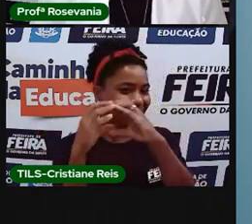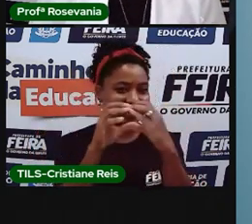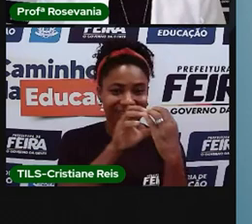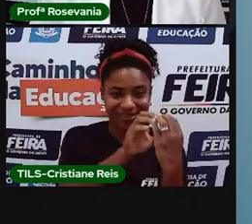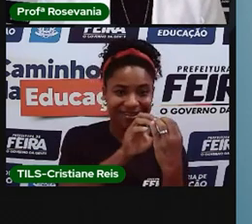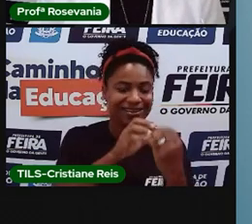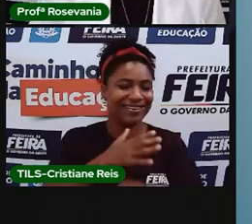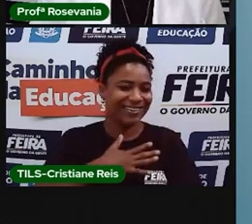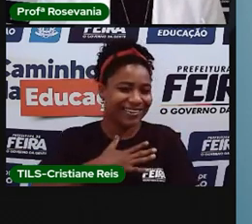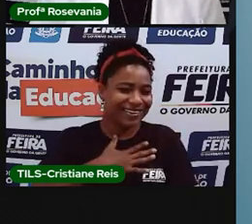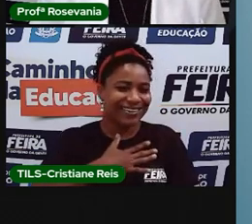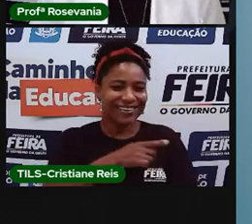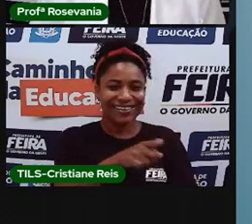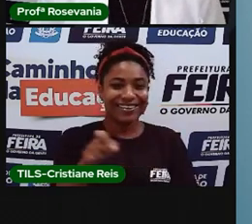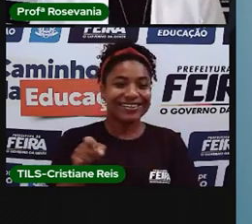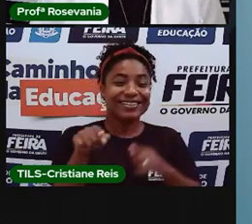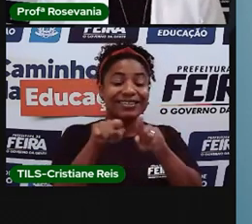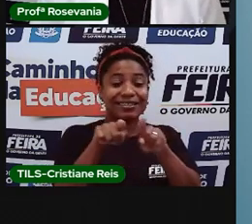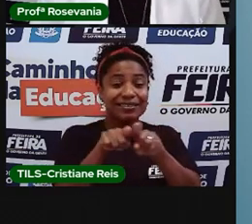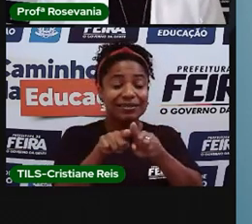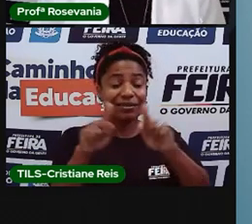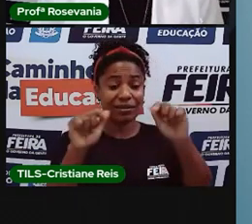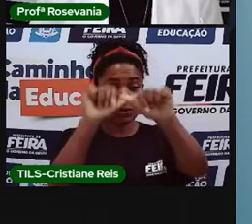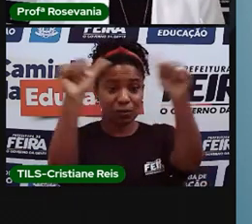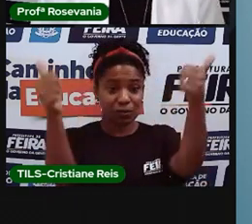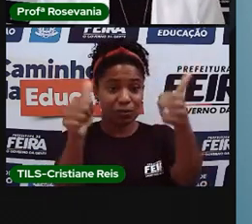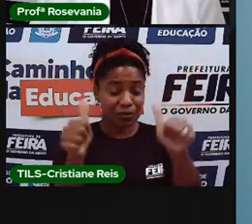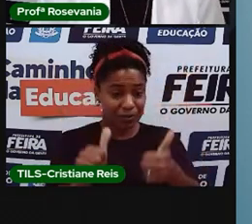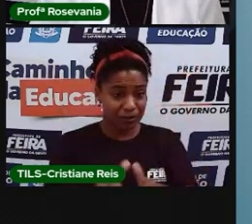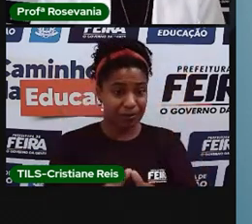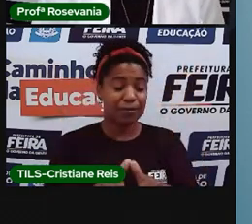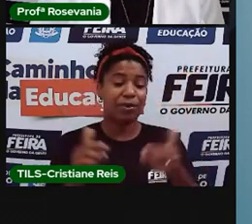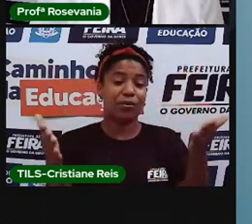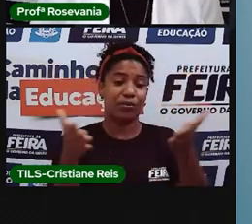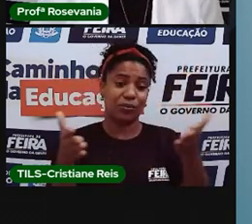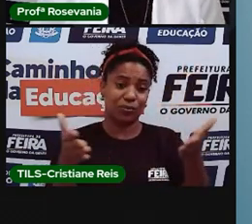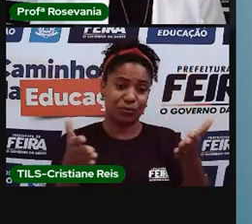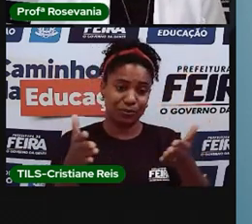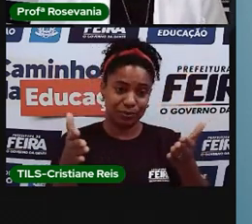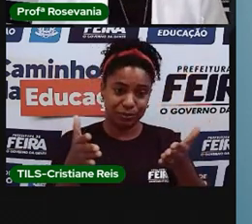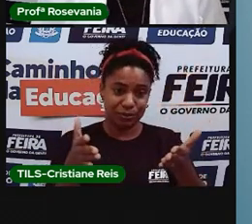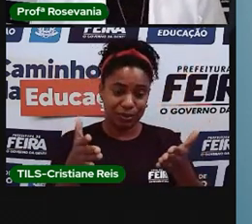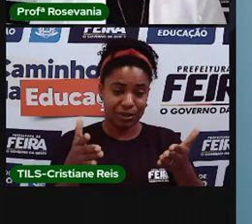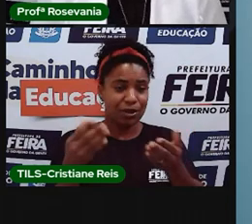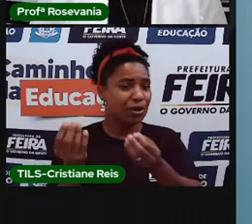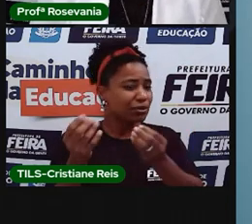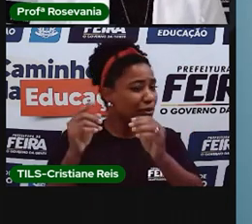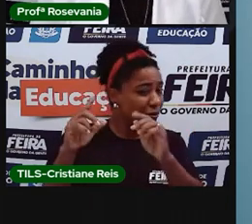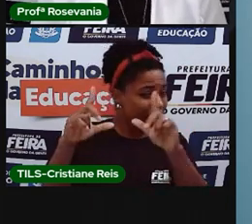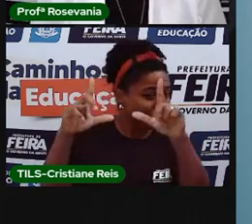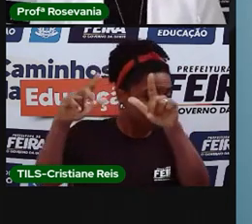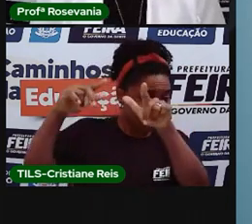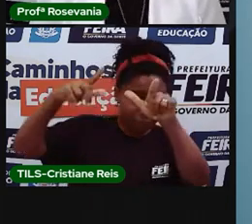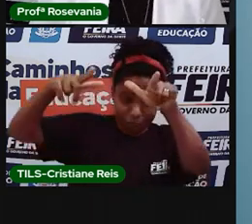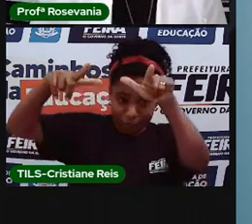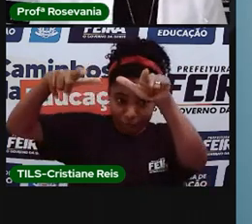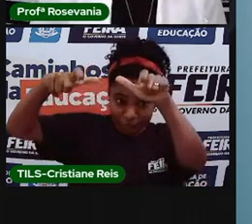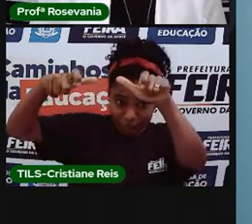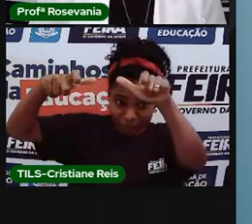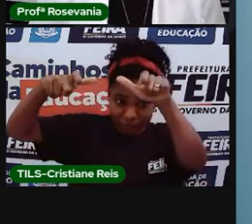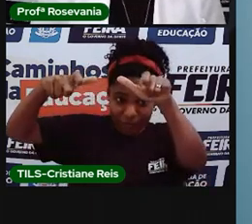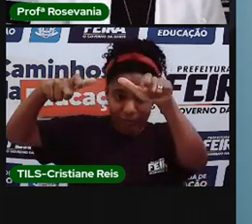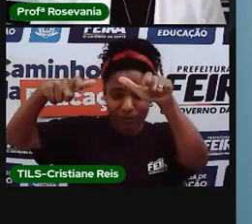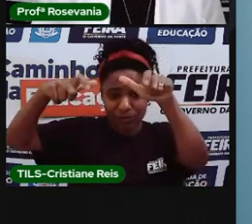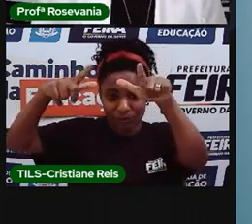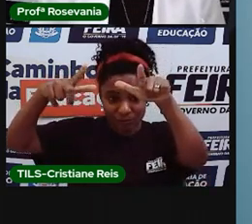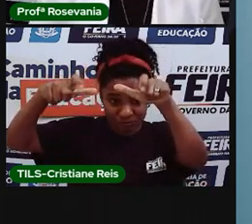a questão dos mapas, né, que hoje a gente usa, não faz mais aquele somente com a fotografia aérea que era feita antes.